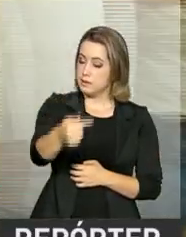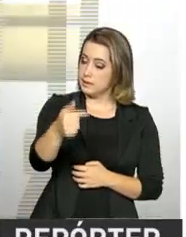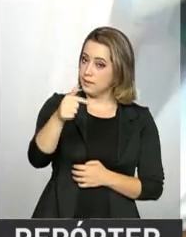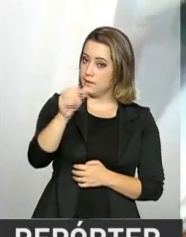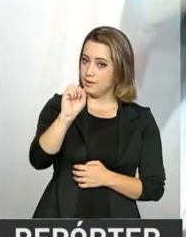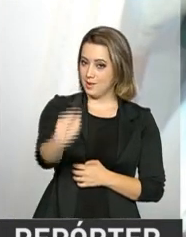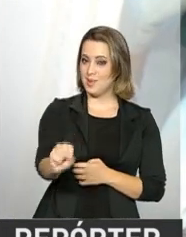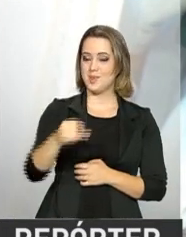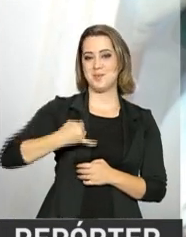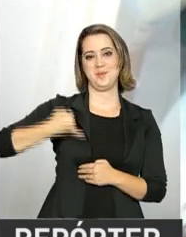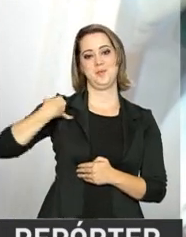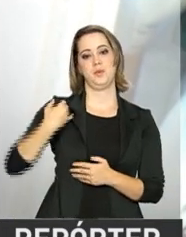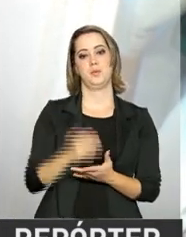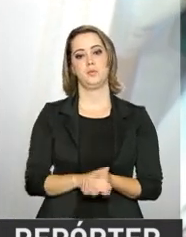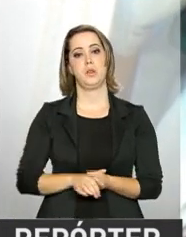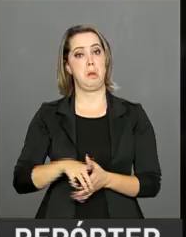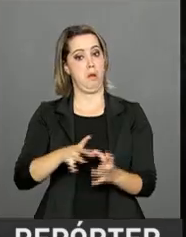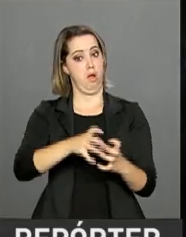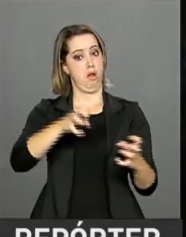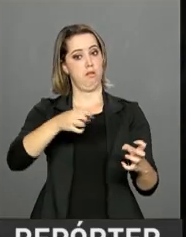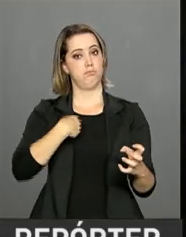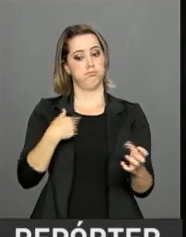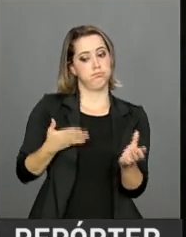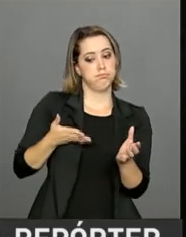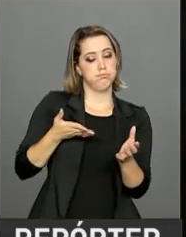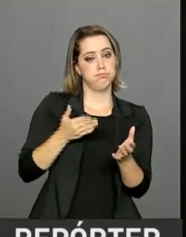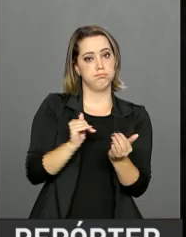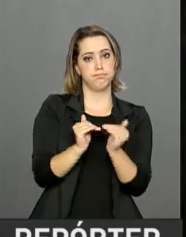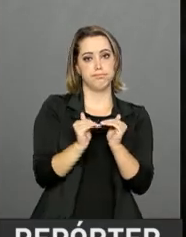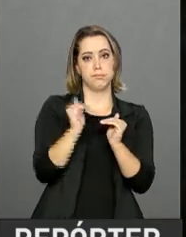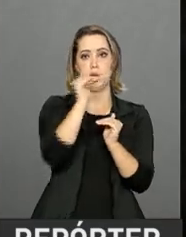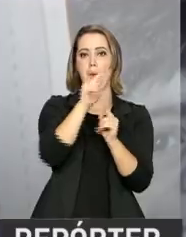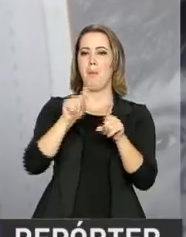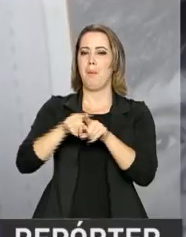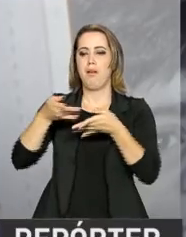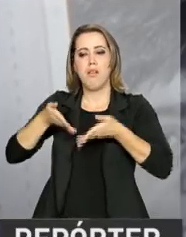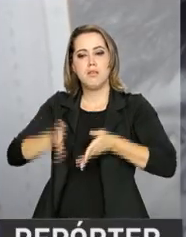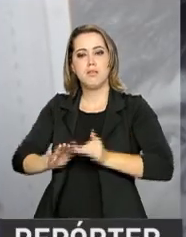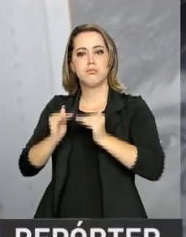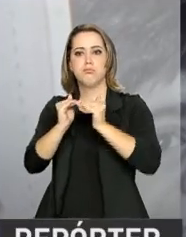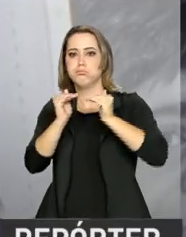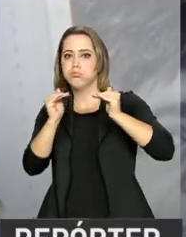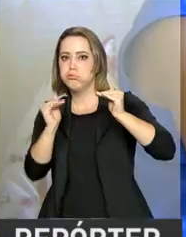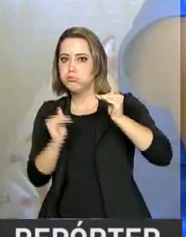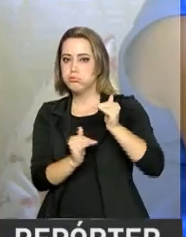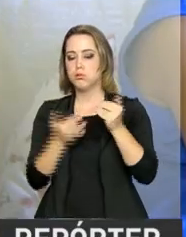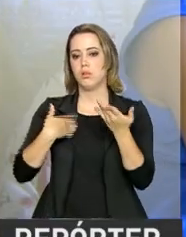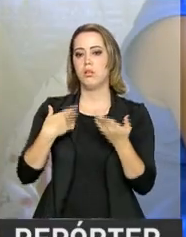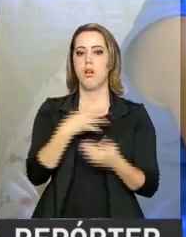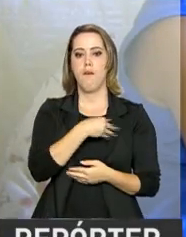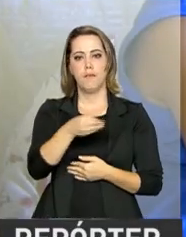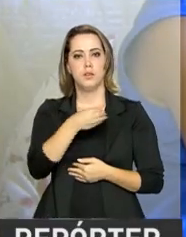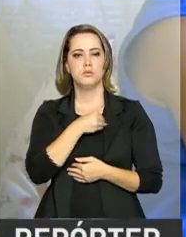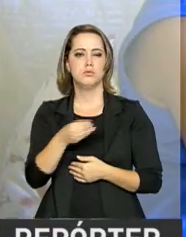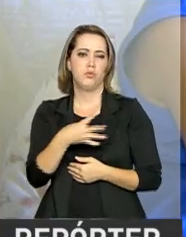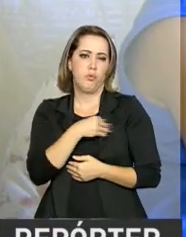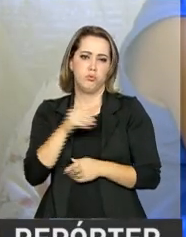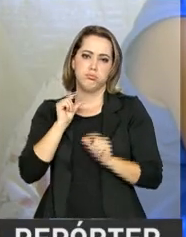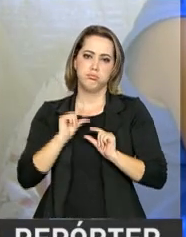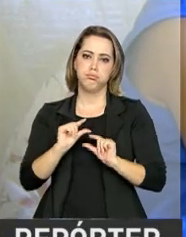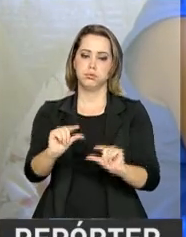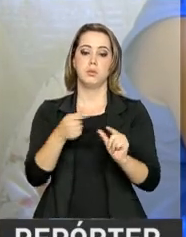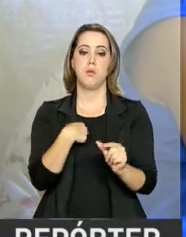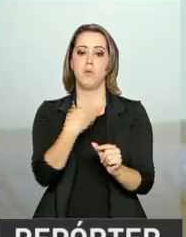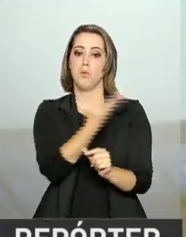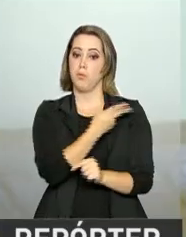lado, menos nascimentos por outro. Cada vez mais as famílias estão optando por ter poucos filhos, como é o caso de Cristiane. Ela